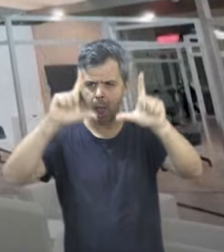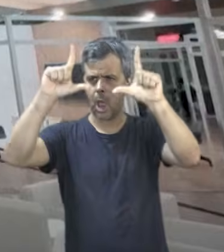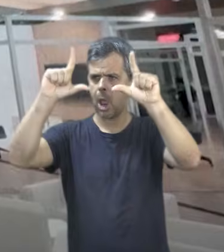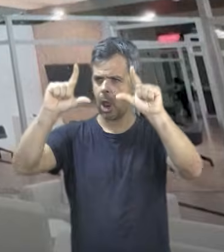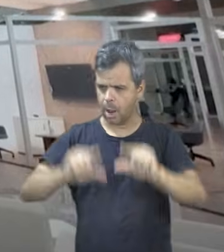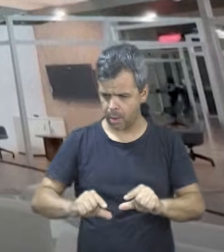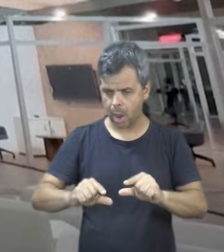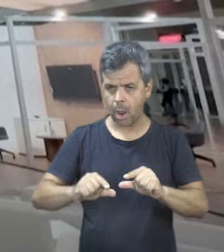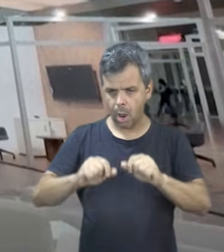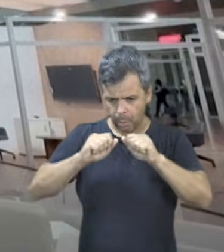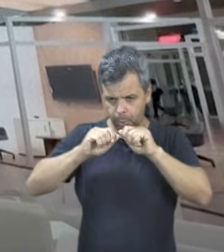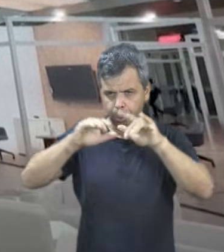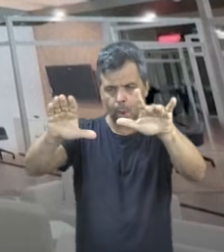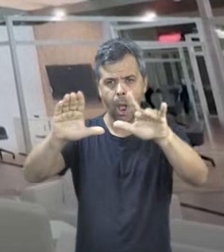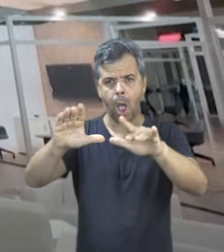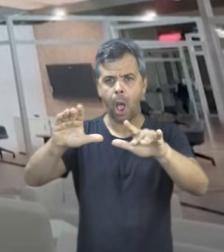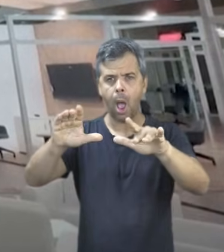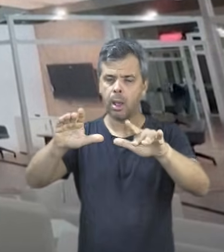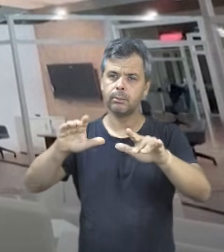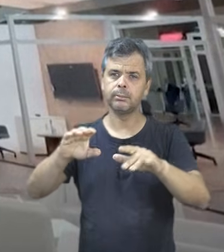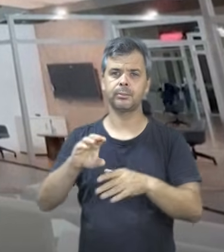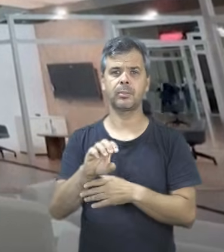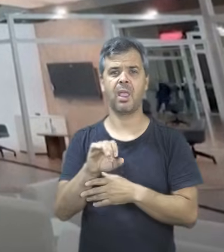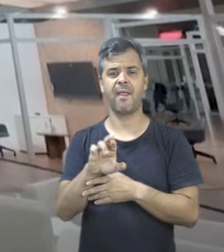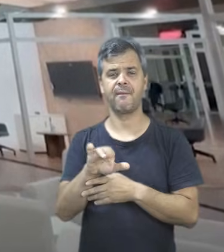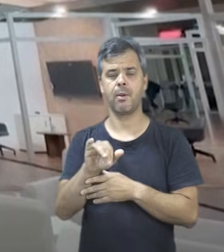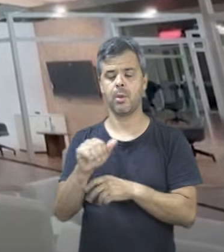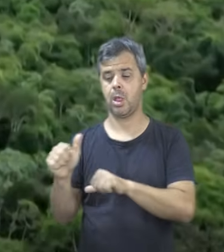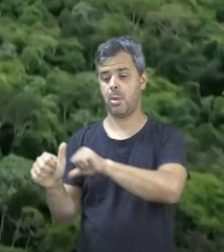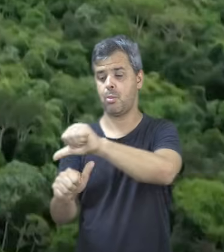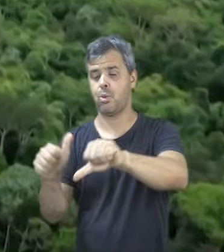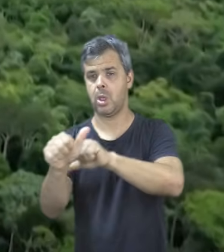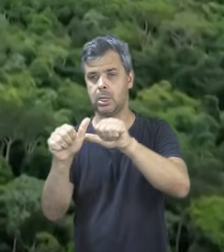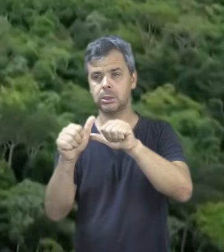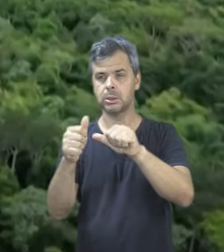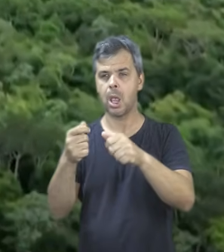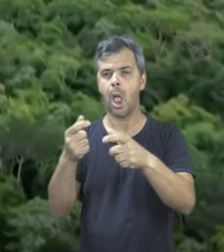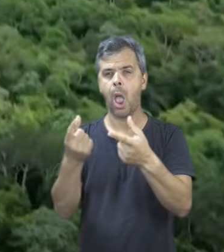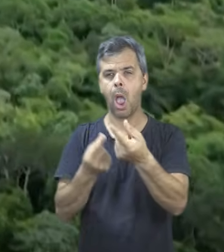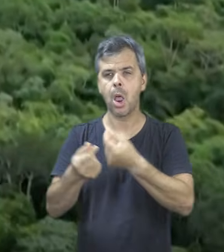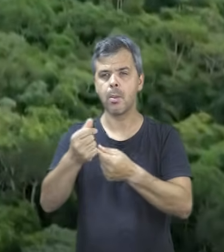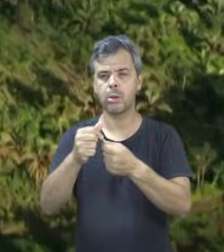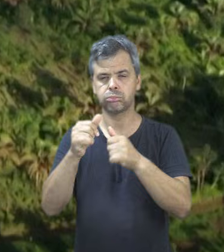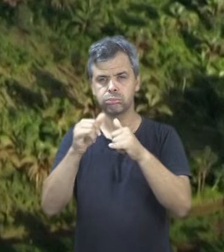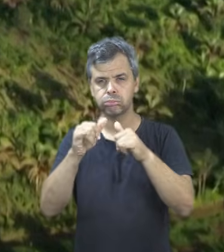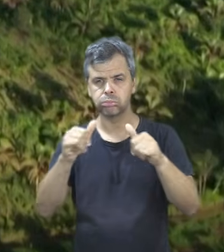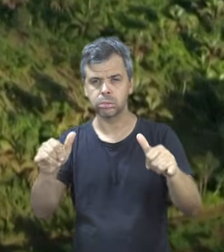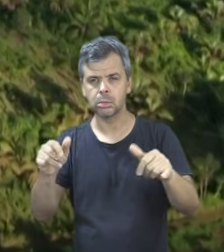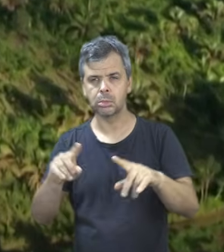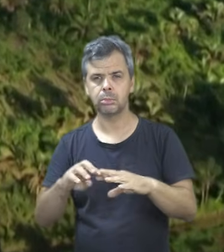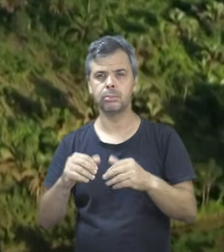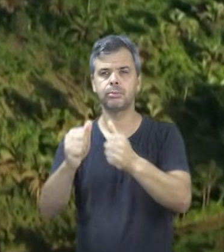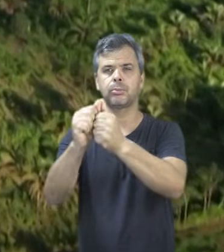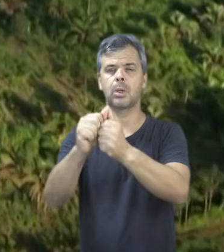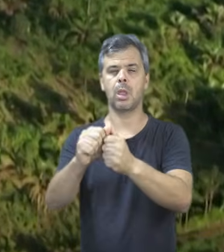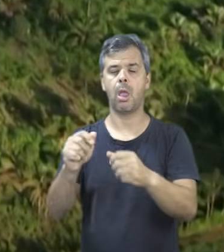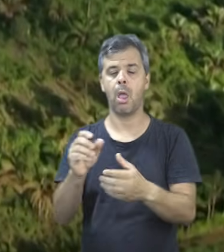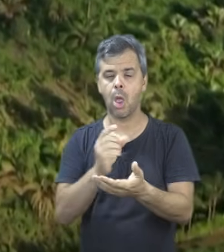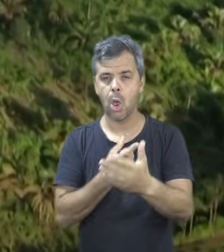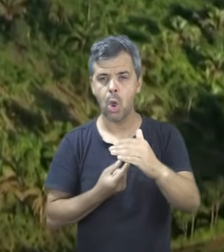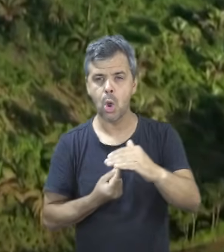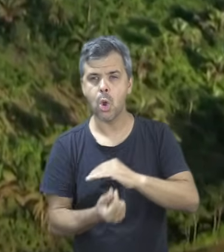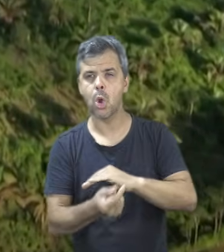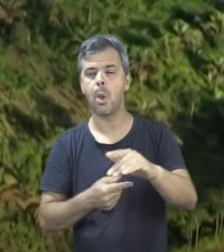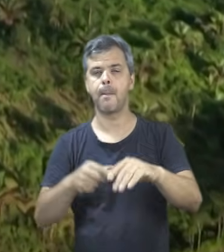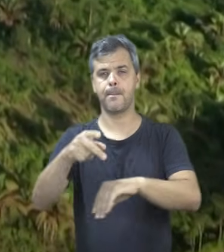das emissões de gases de efeito estufa, da transição para uma economia de baixo carbono e do financiamento de ações de adaptação